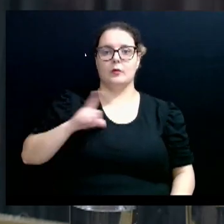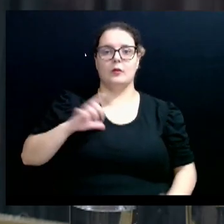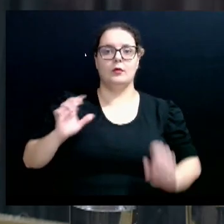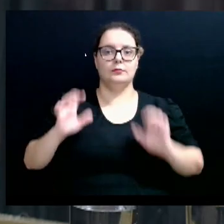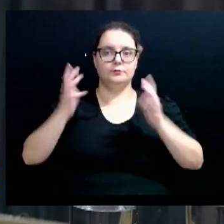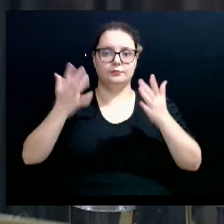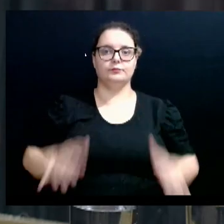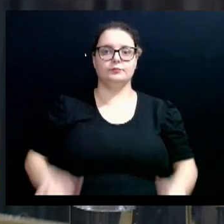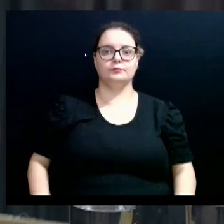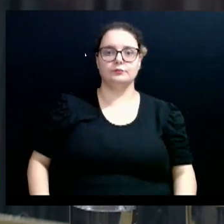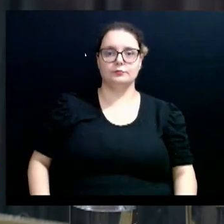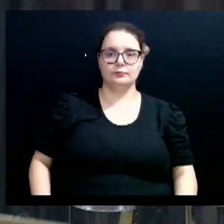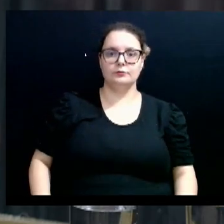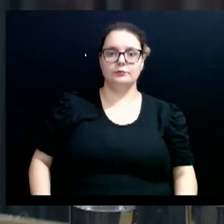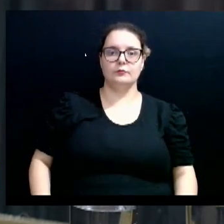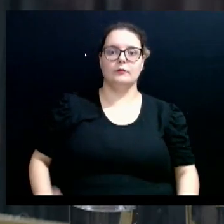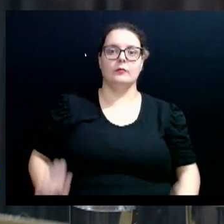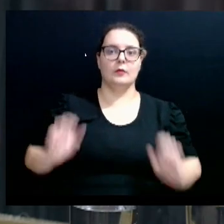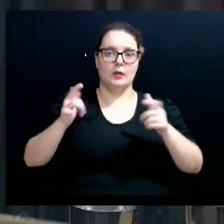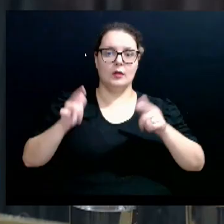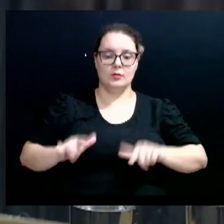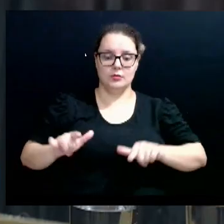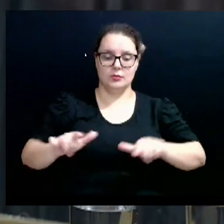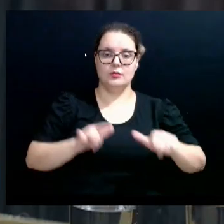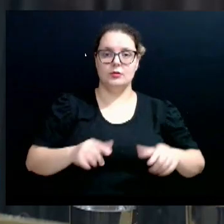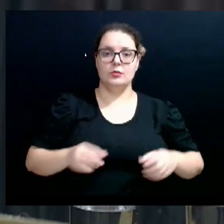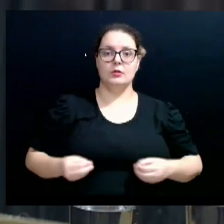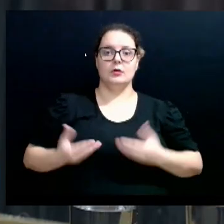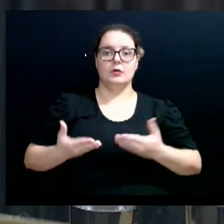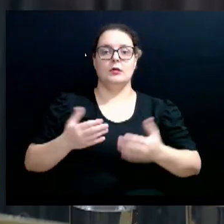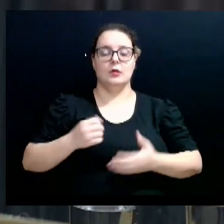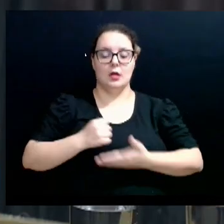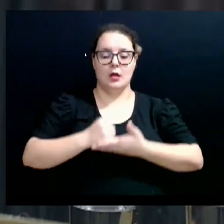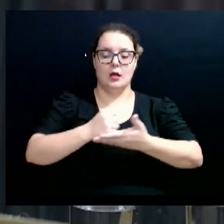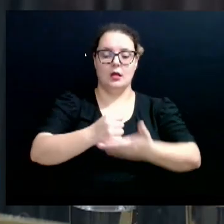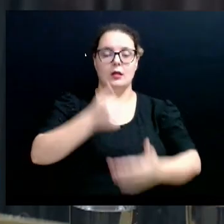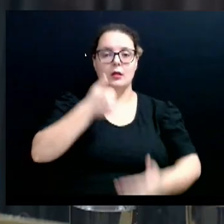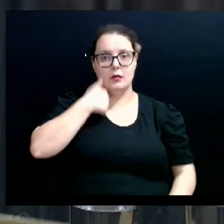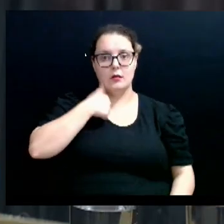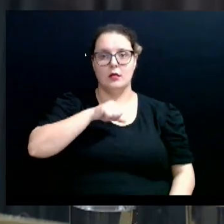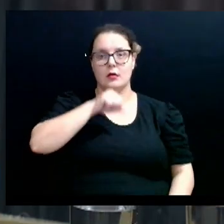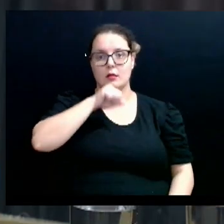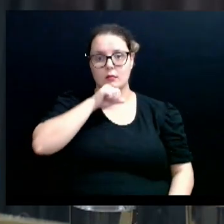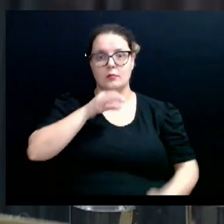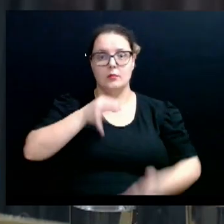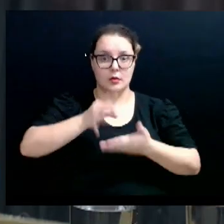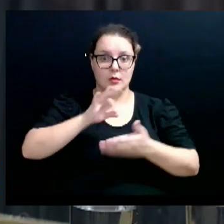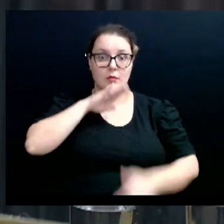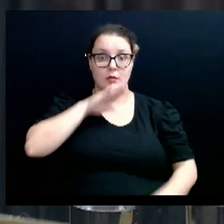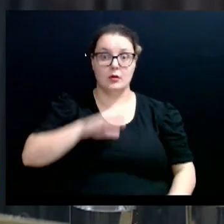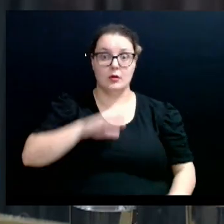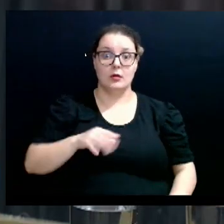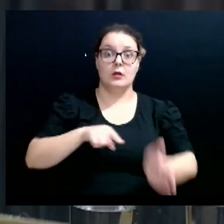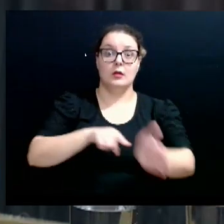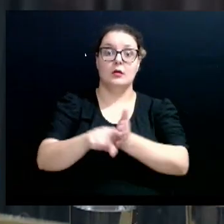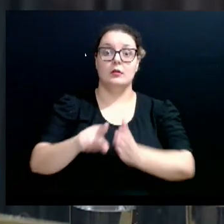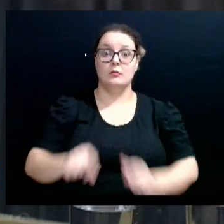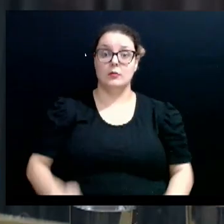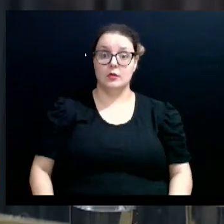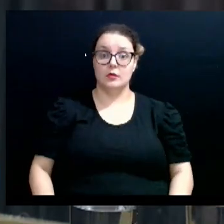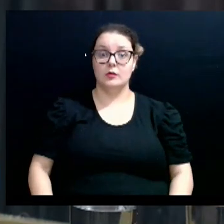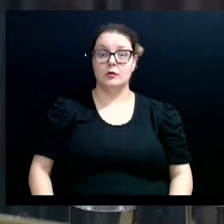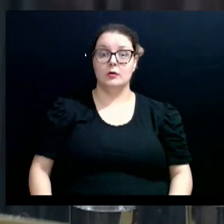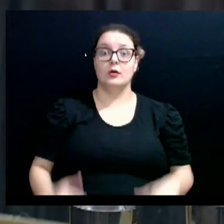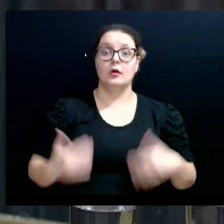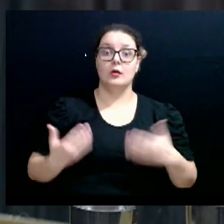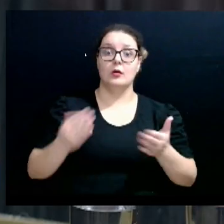de território, que nós levamos as mães para um café da tarde. Sim. E a pergunta era, qual foi a última vez que